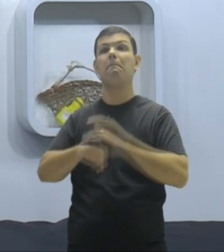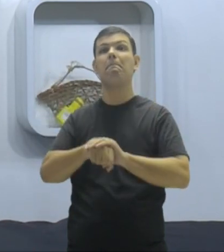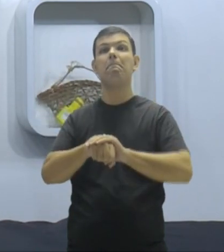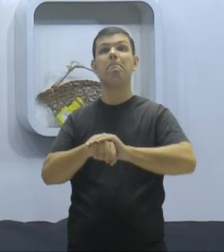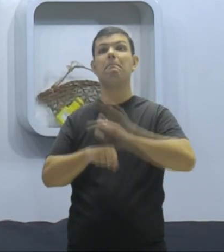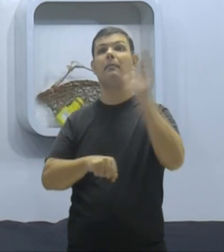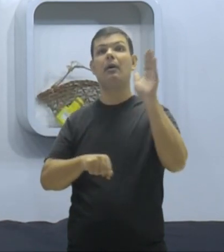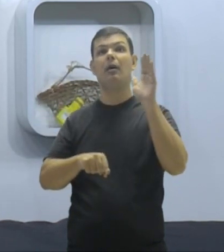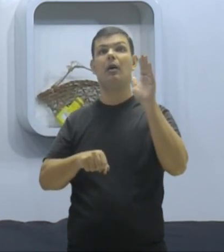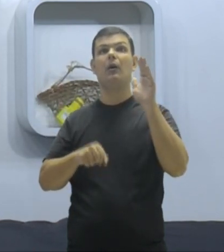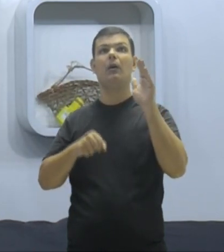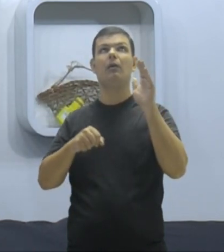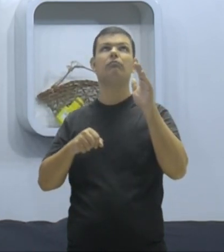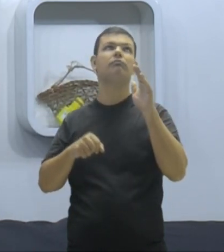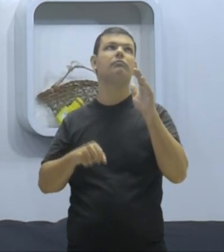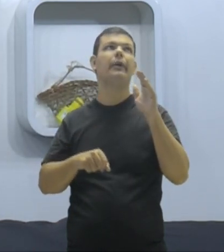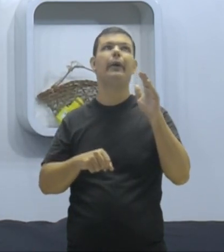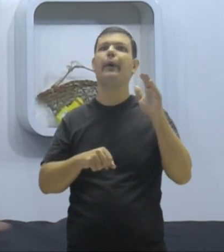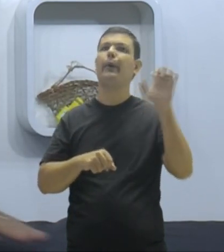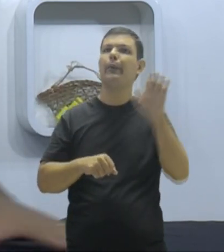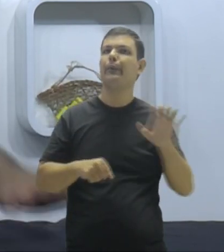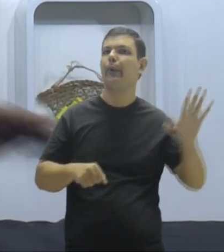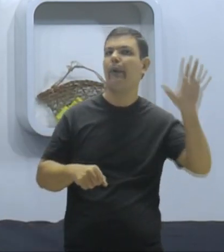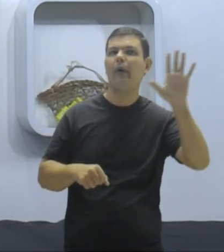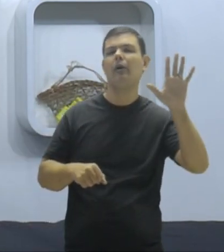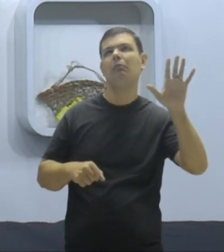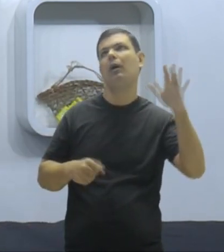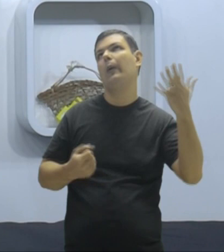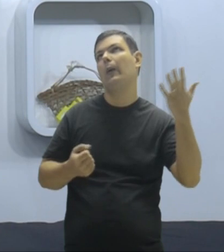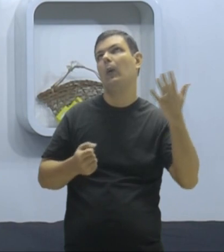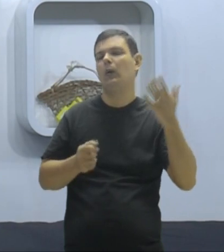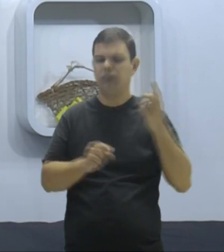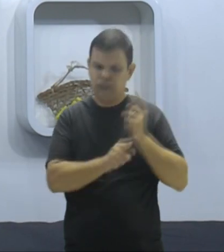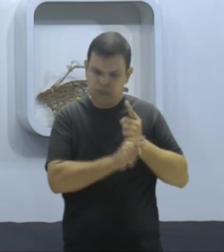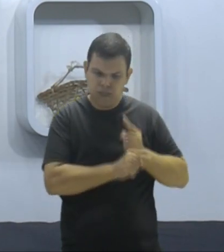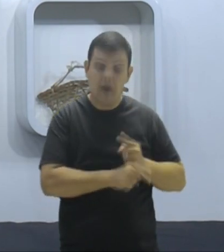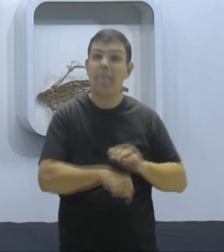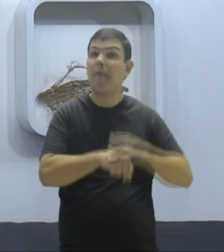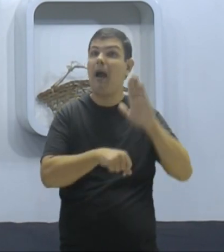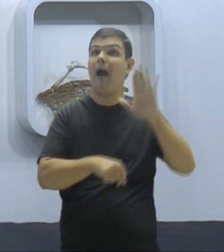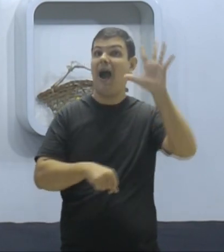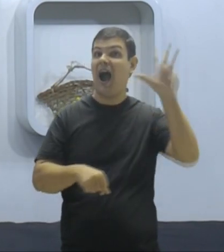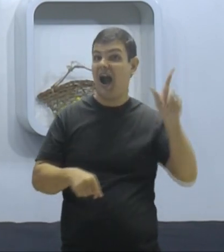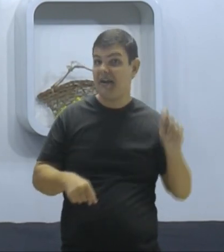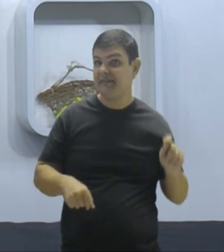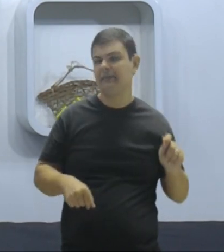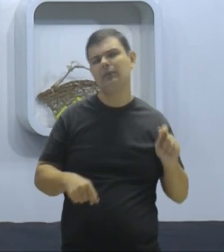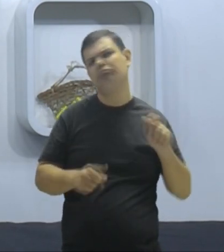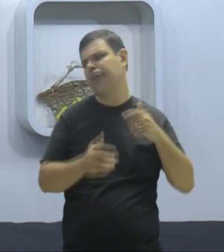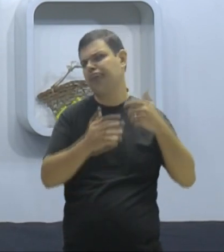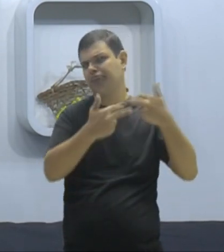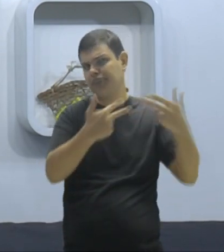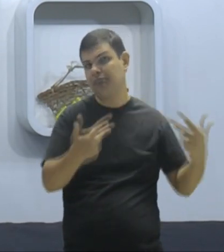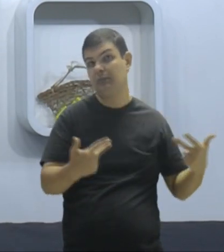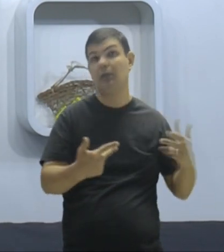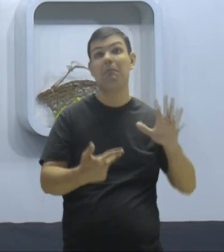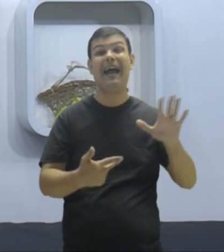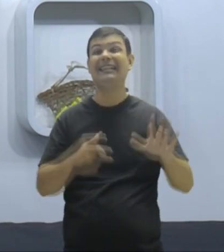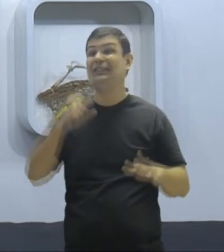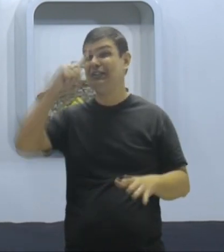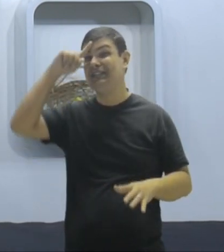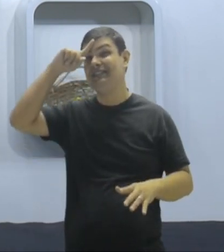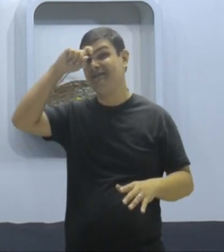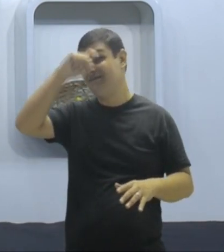de europeu, até mais gene africano. Agora, quem é nascido no Brasil,